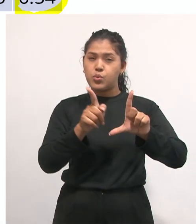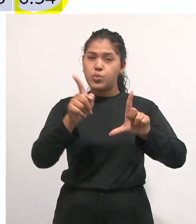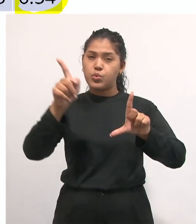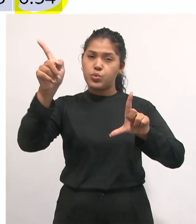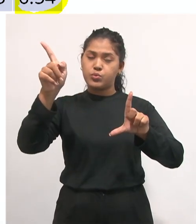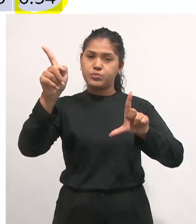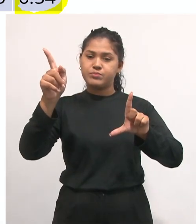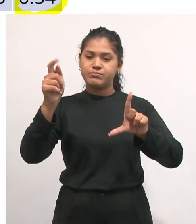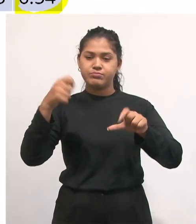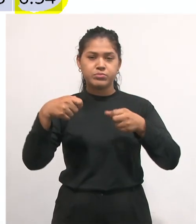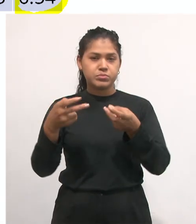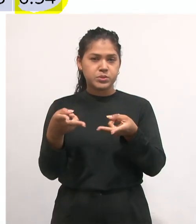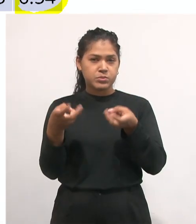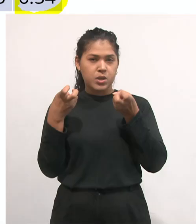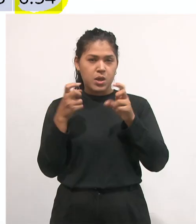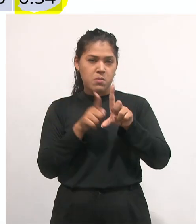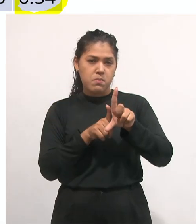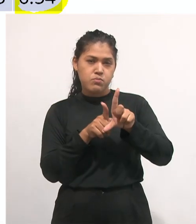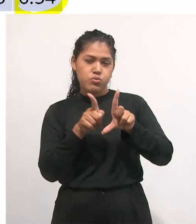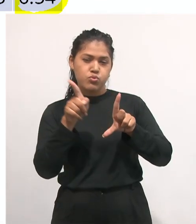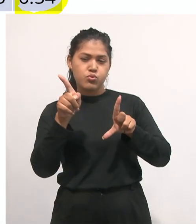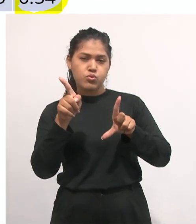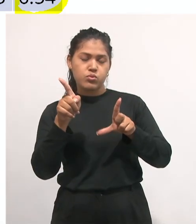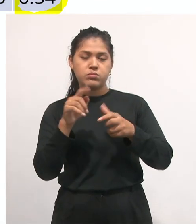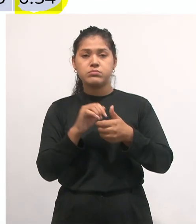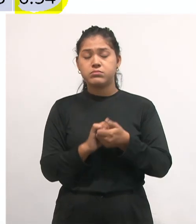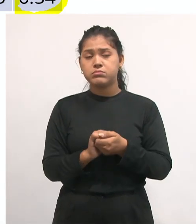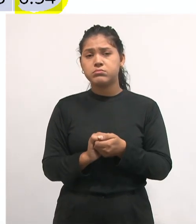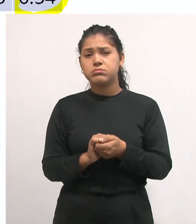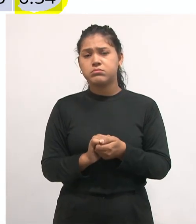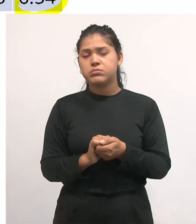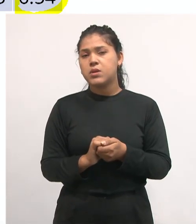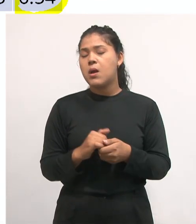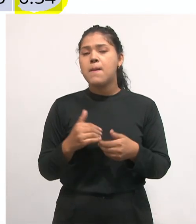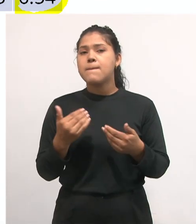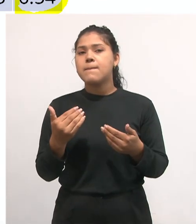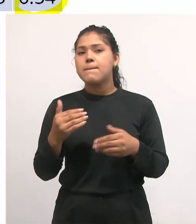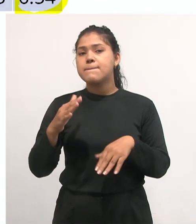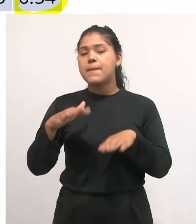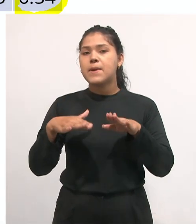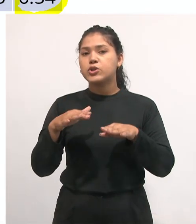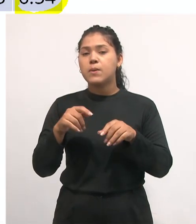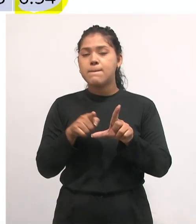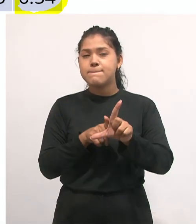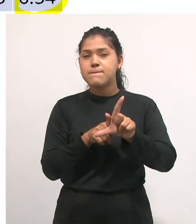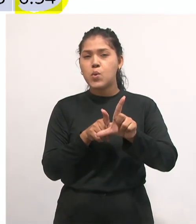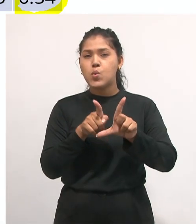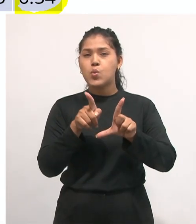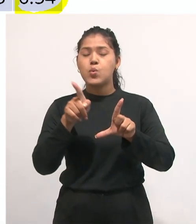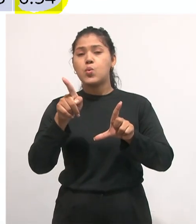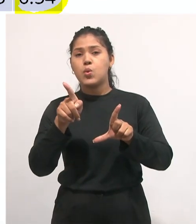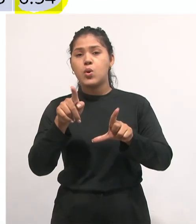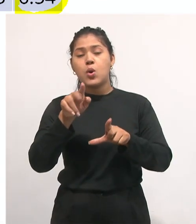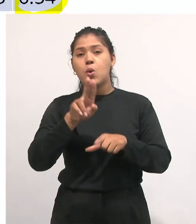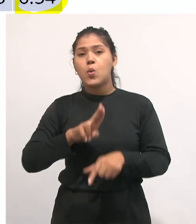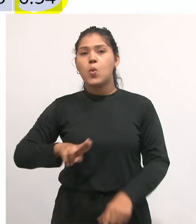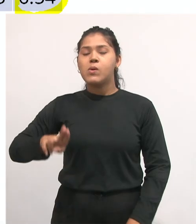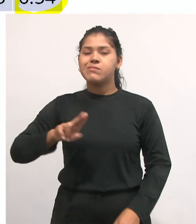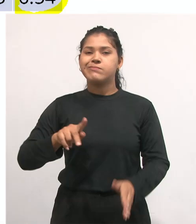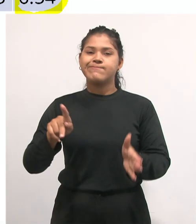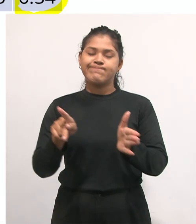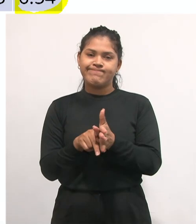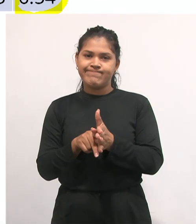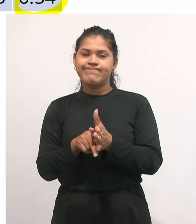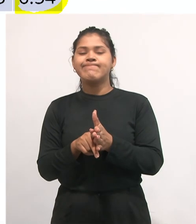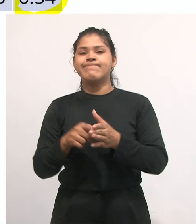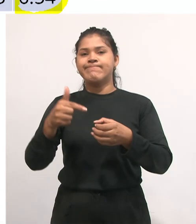linha. Essa linha. E aí vai dizendo, ó, quanto maior é a distância, maior é o consumo de combustível.